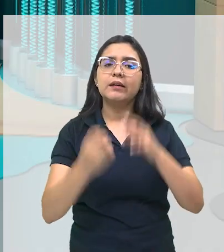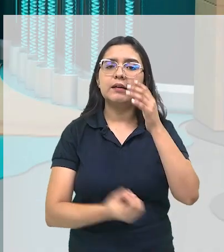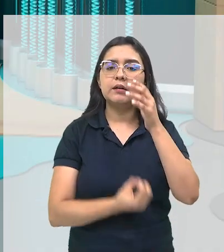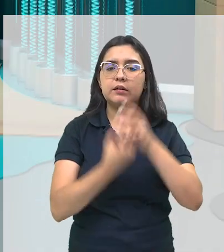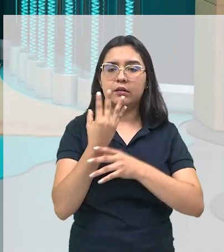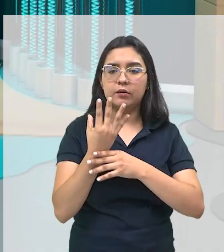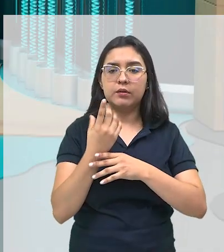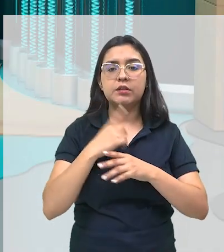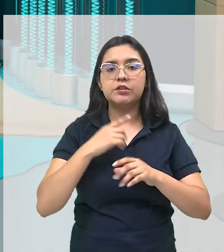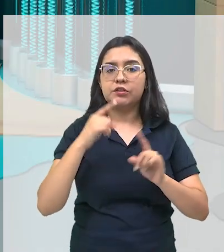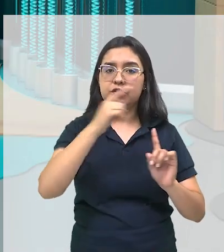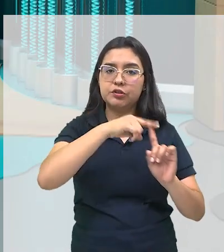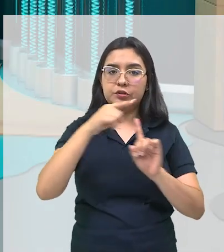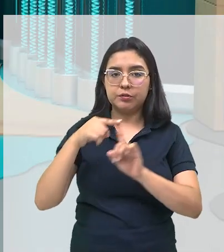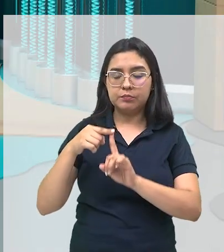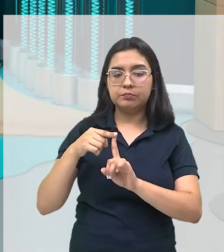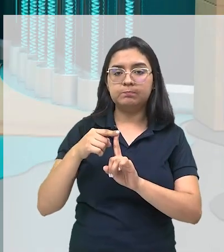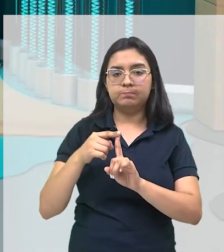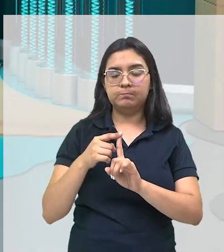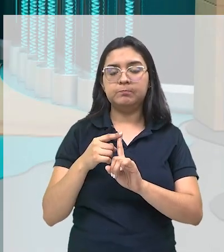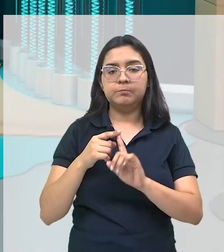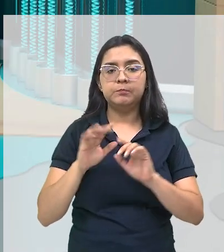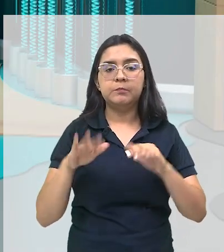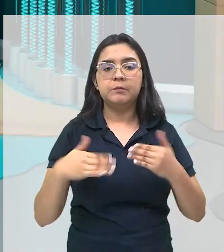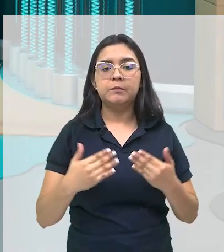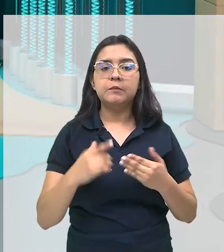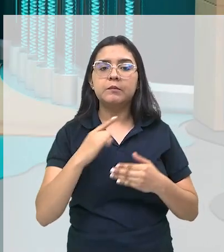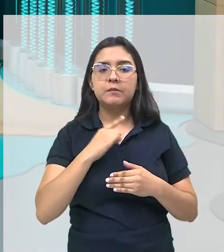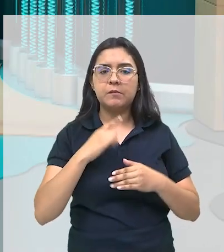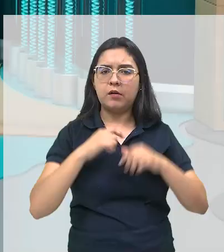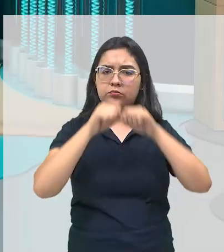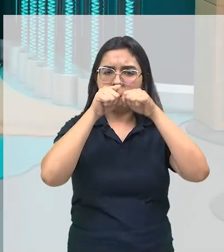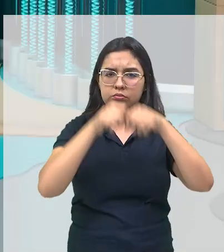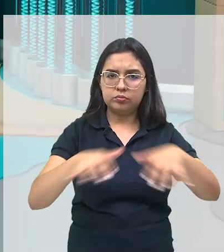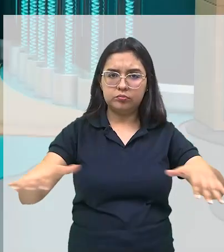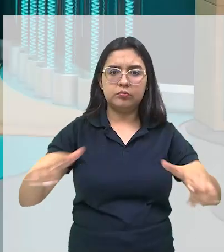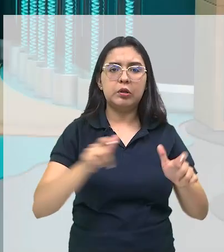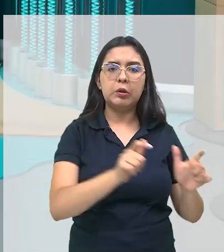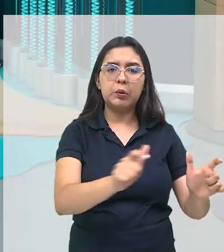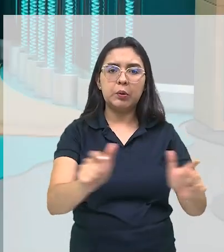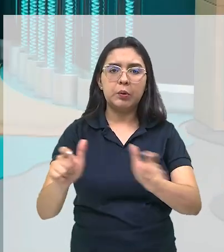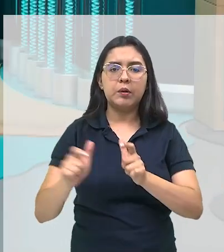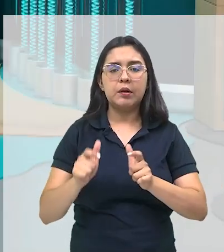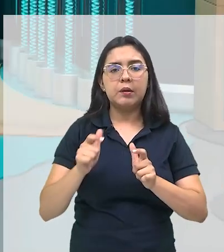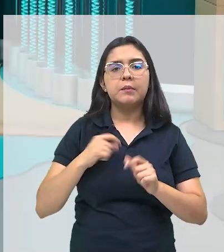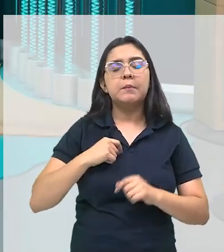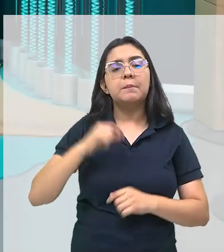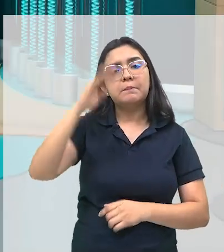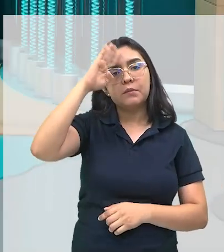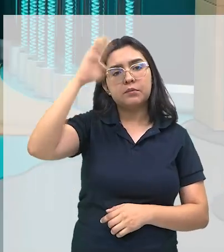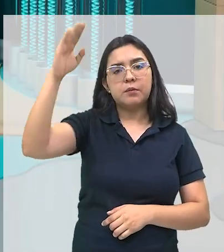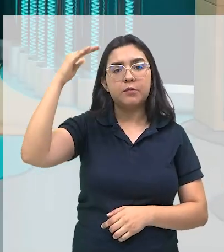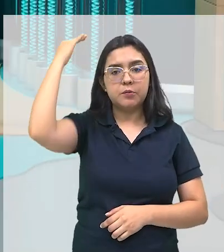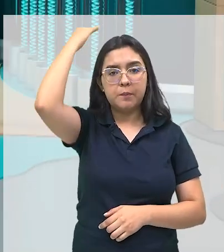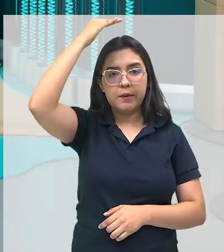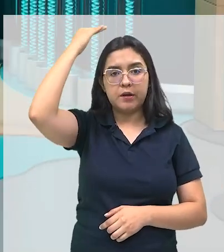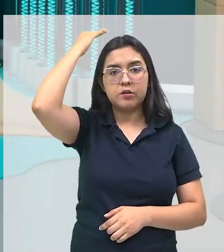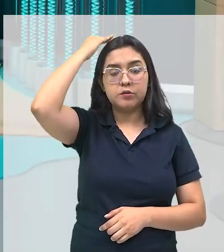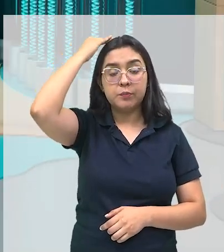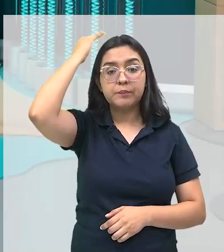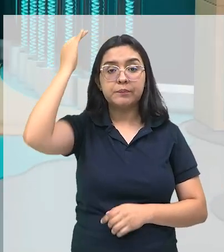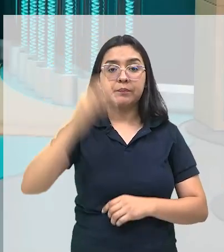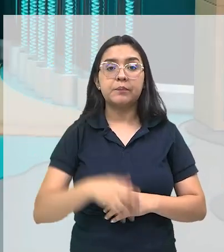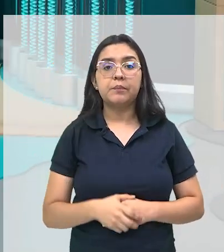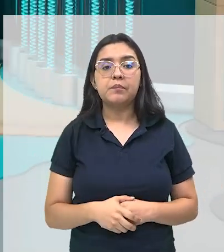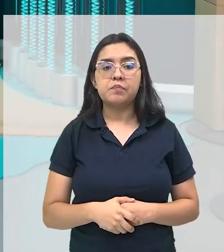surgimento desse ritmo que ganhou logo outras regiões, principalmente ali no México, né, um pouco mais acima,